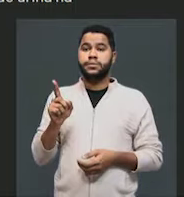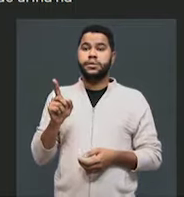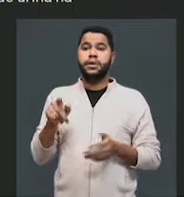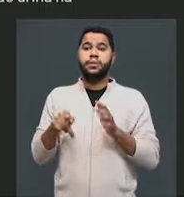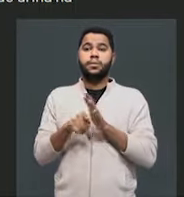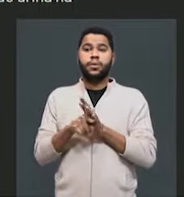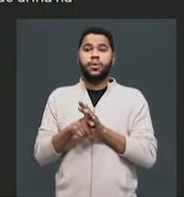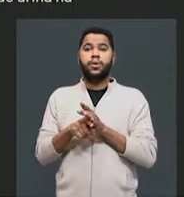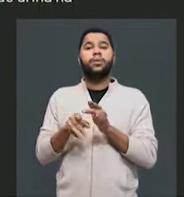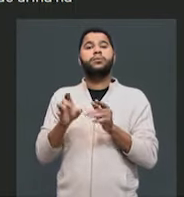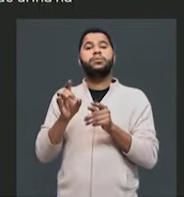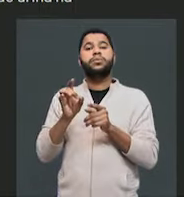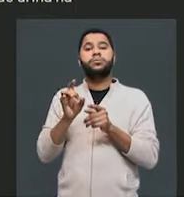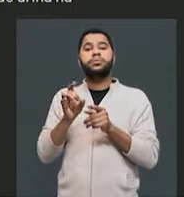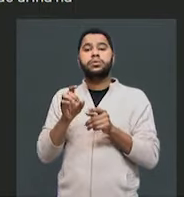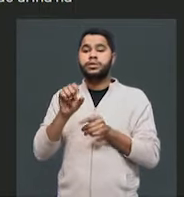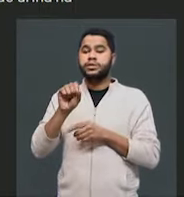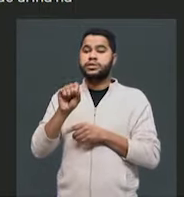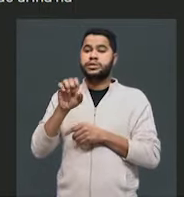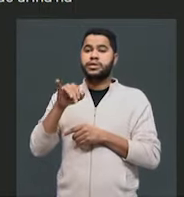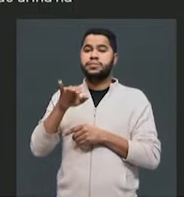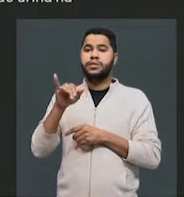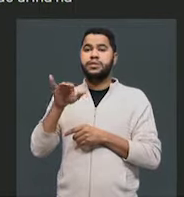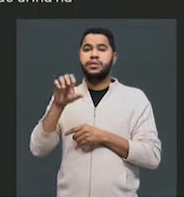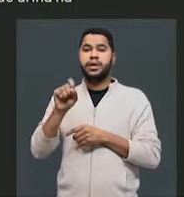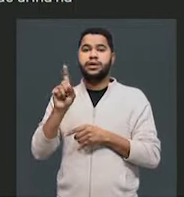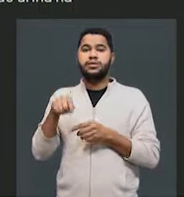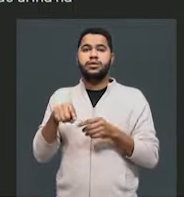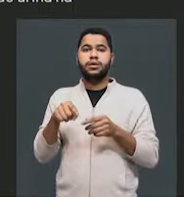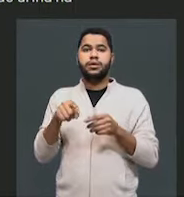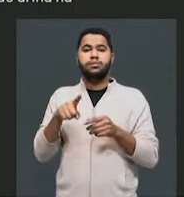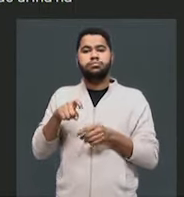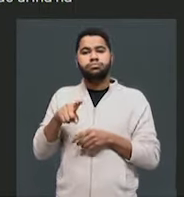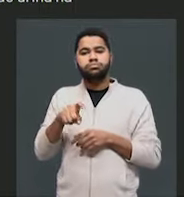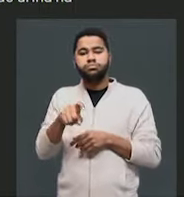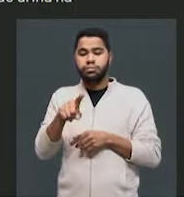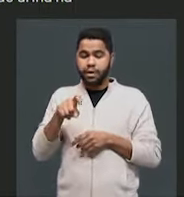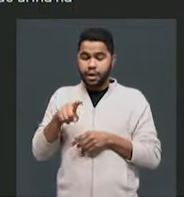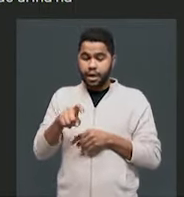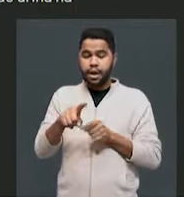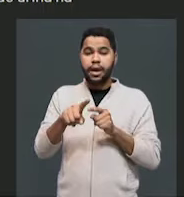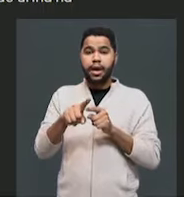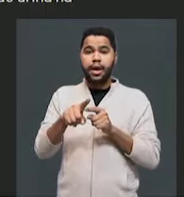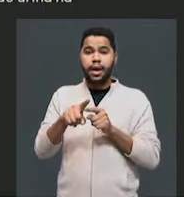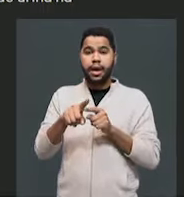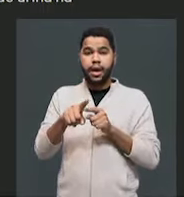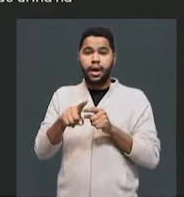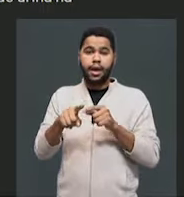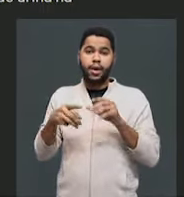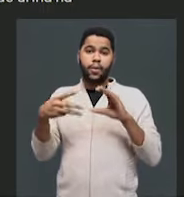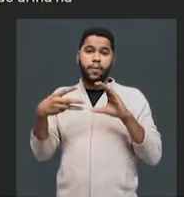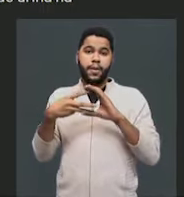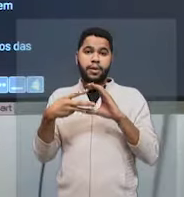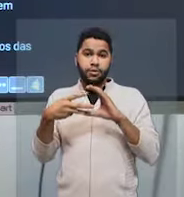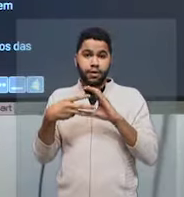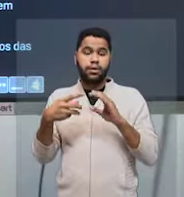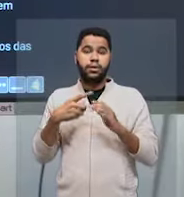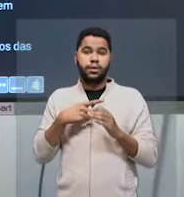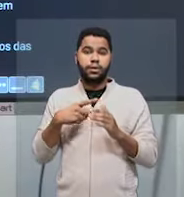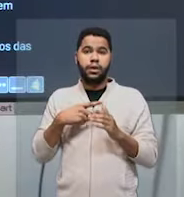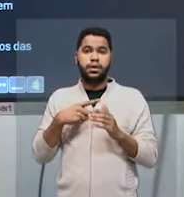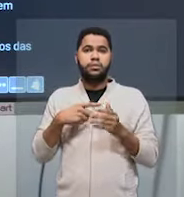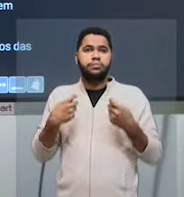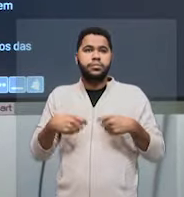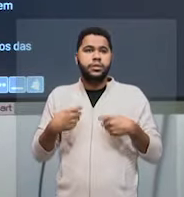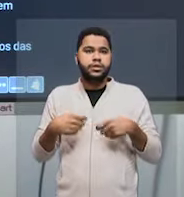seminais, que produzem líquido que nutre o espermatozoide. O espermatozoide é uma célula, ele tem que nutrir, tem